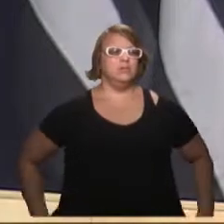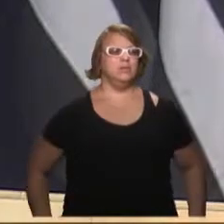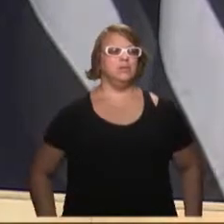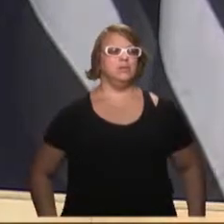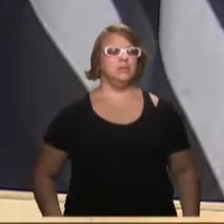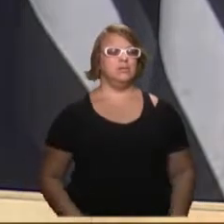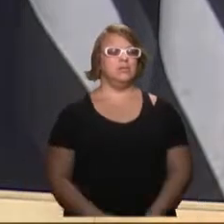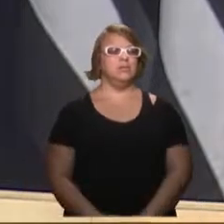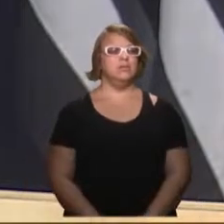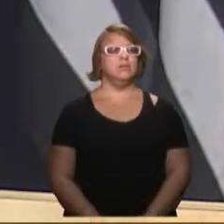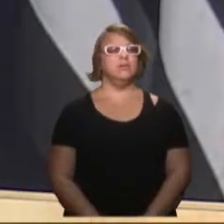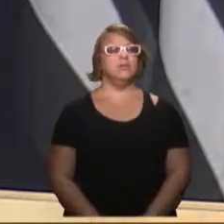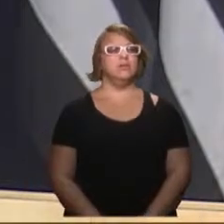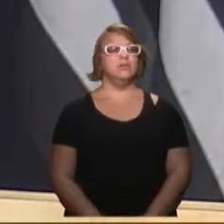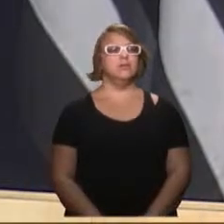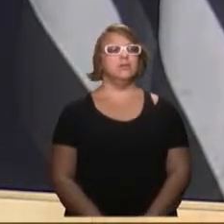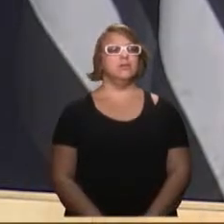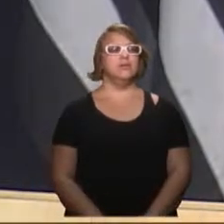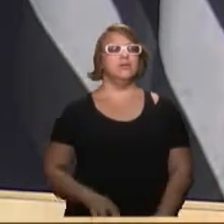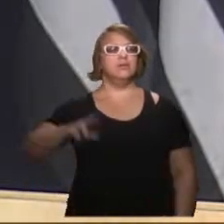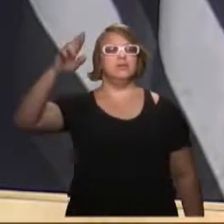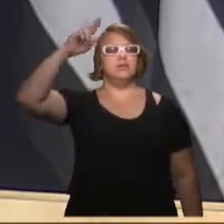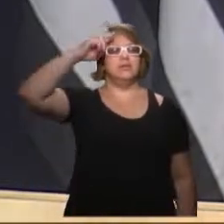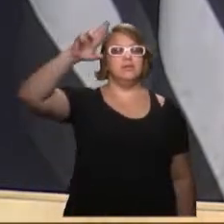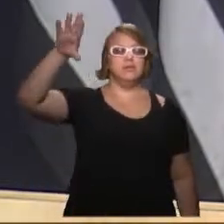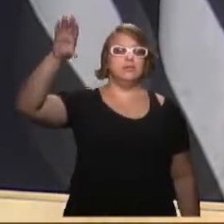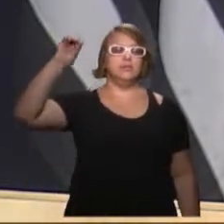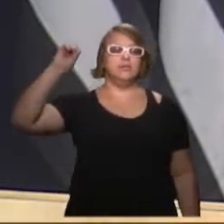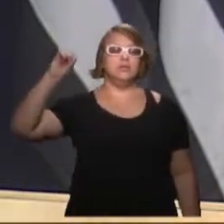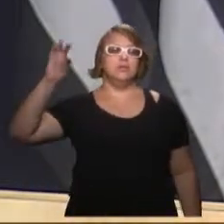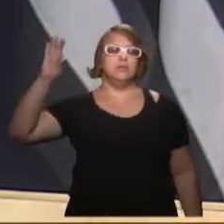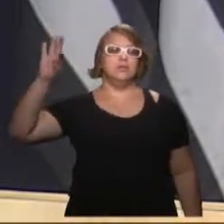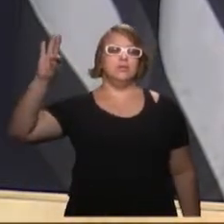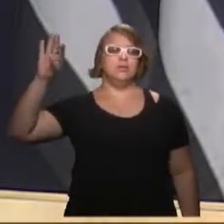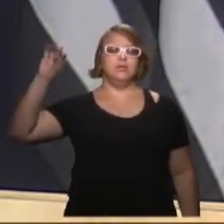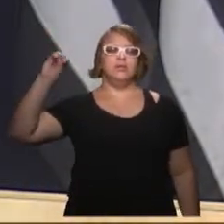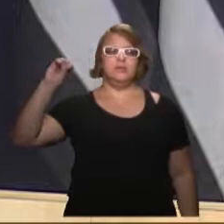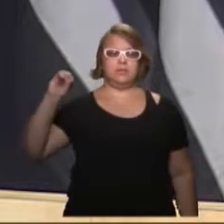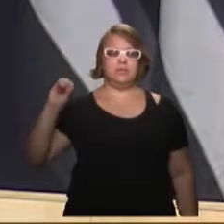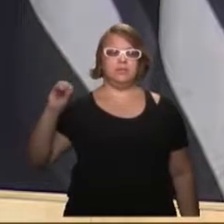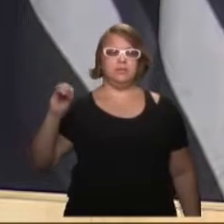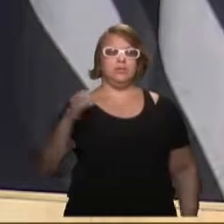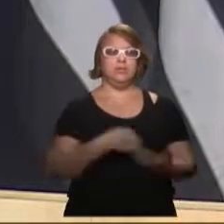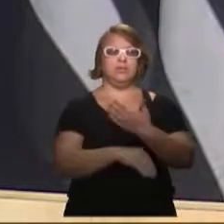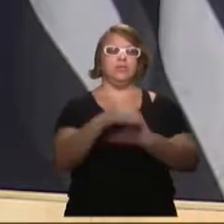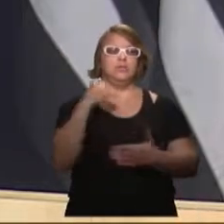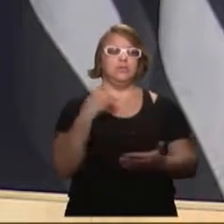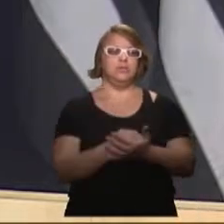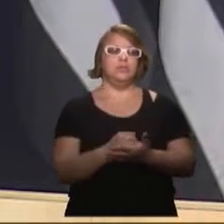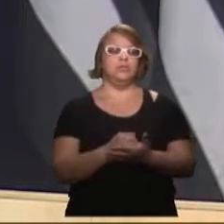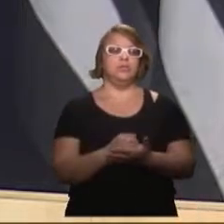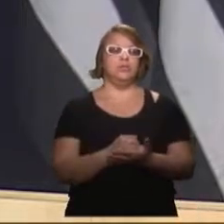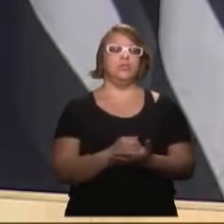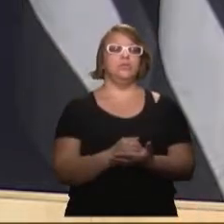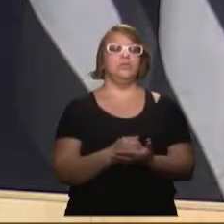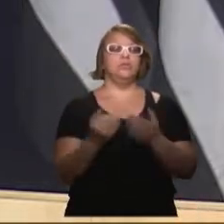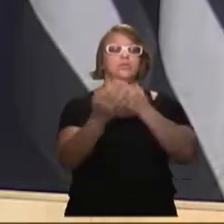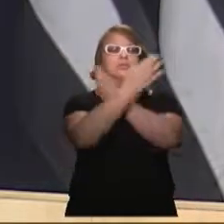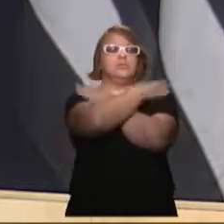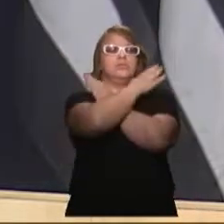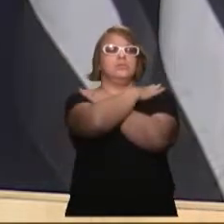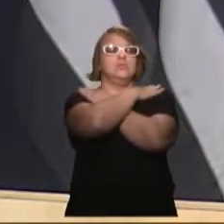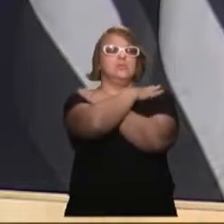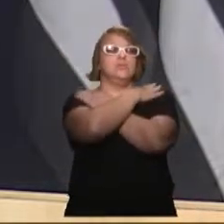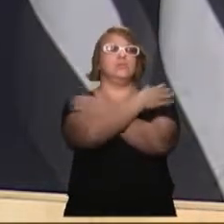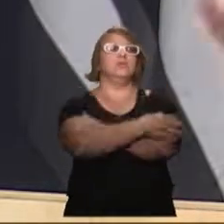de lei, Choroto, está escutando? Faz um projeto de lei que todos os empregados da cidade de Taubaté tenham isenção de IPTU.